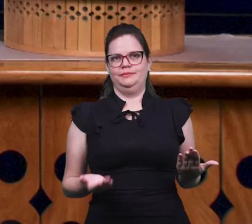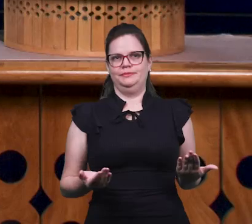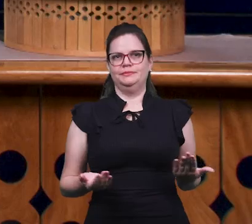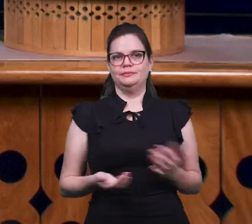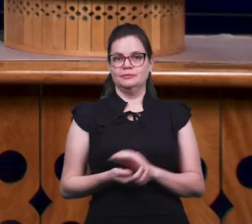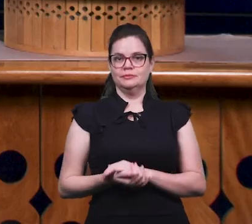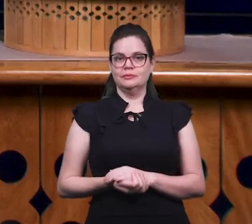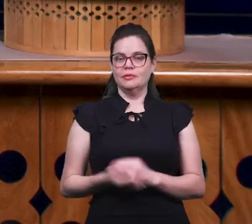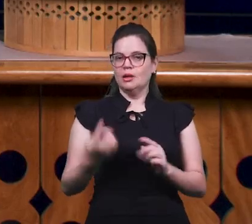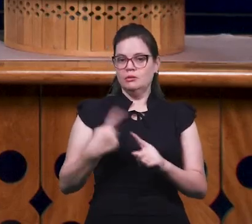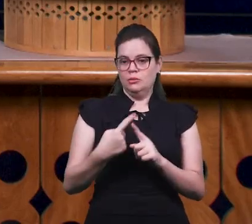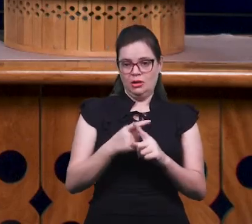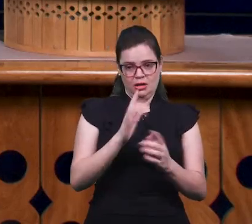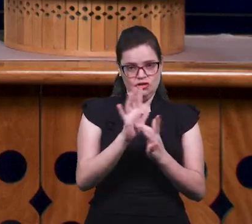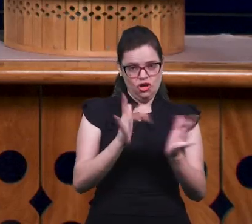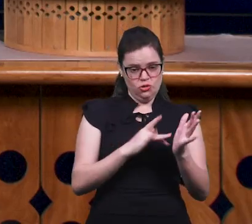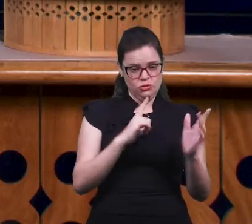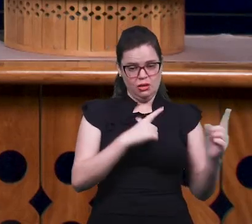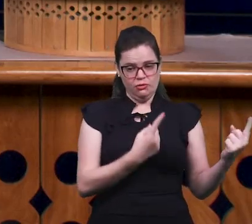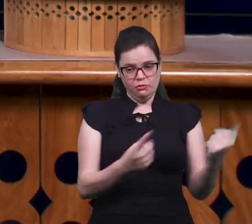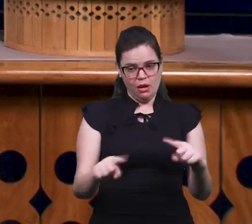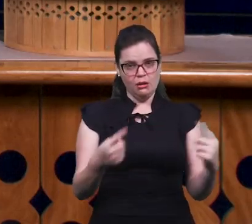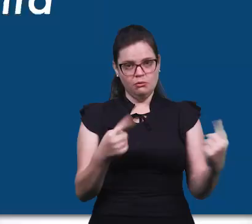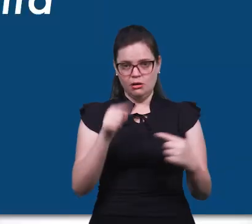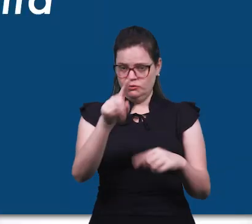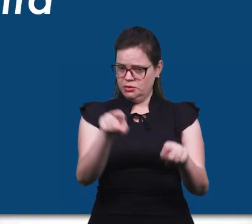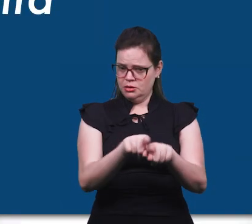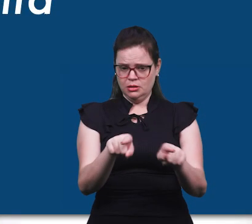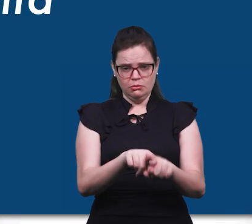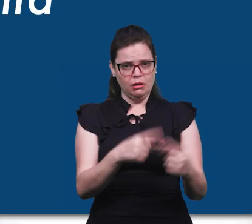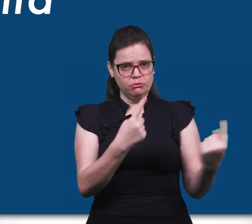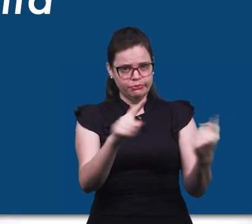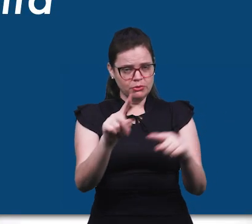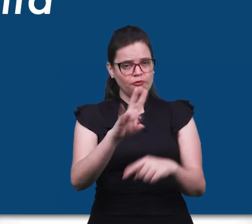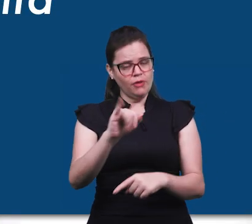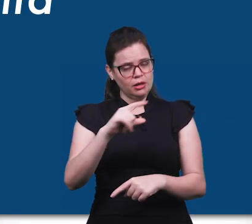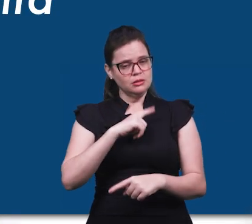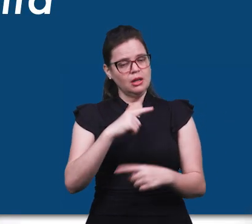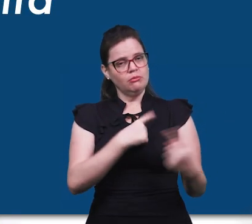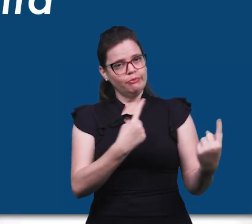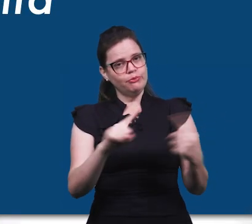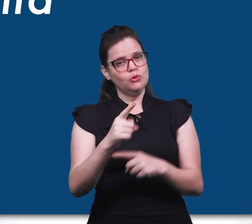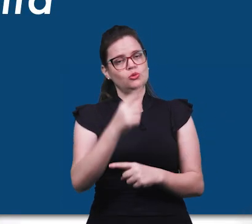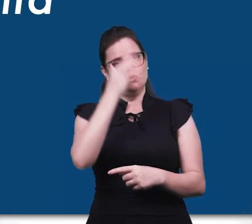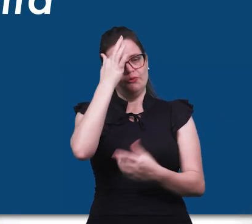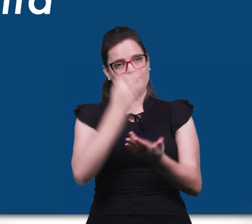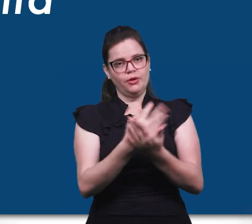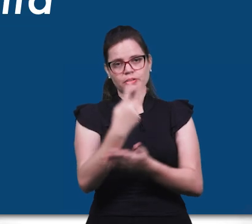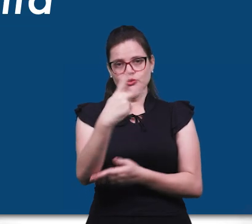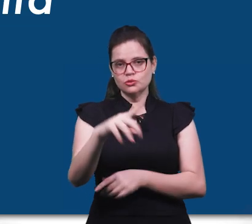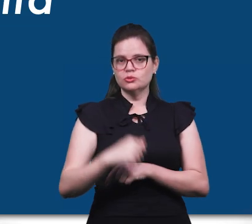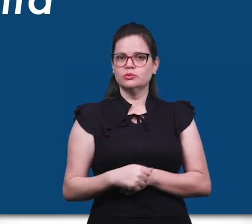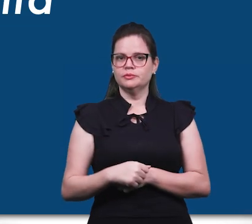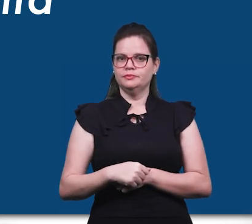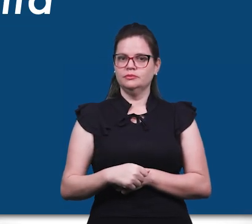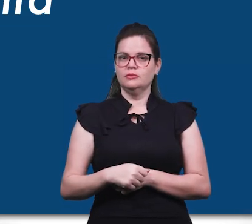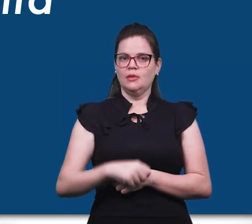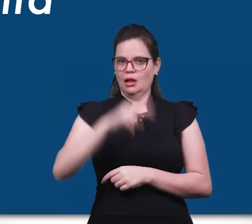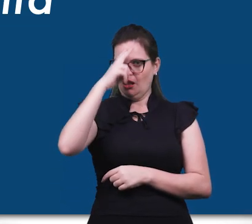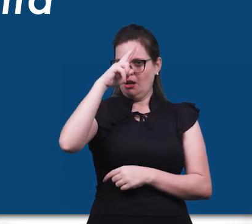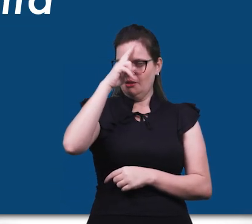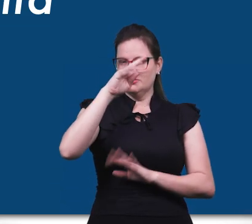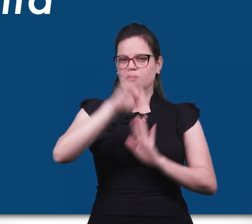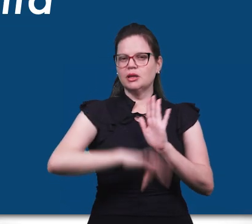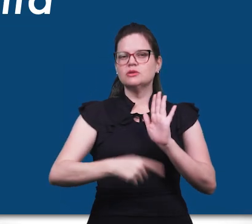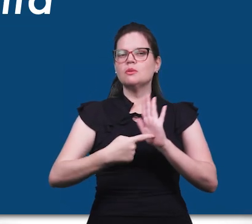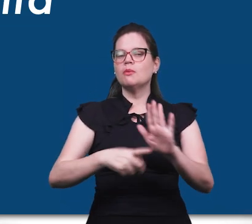teve isso e vai continuar tendo. Então tem que lembrar isso. E Romanos diz assim, não vos conformeis com esse mundo.